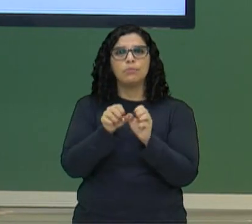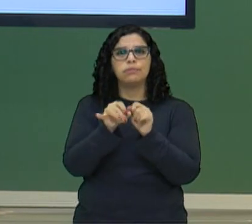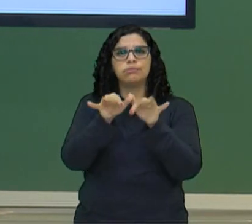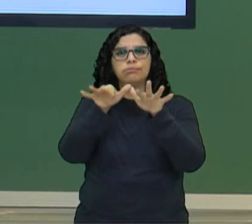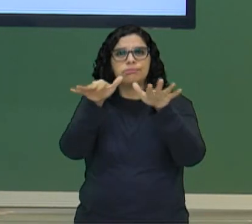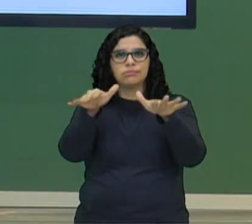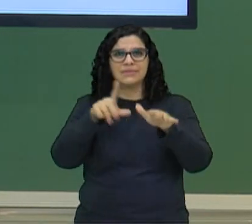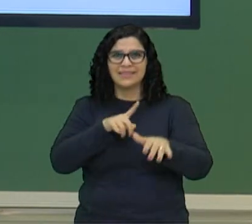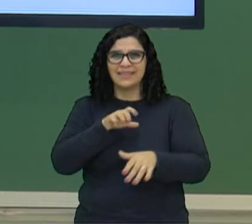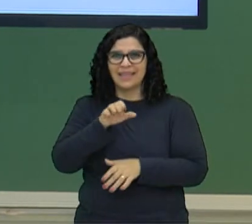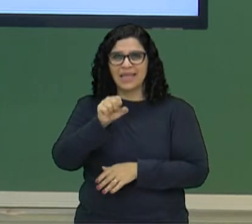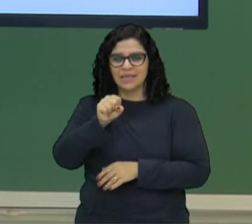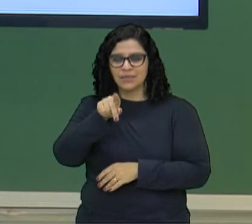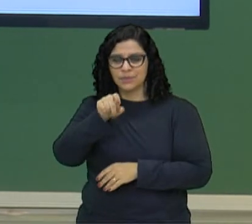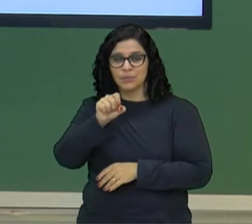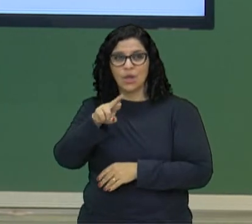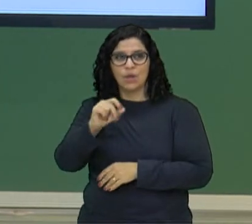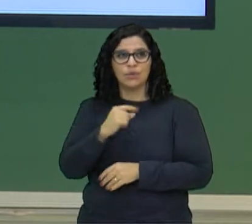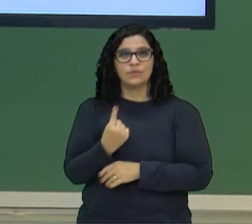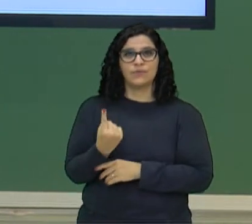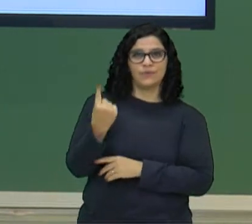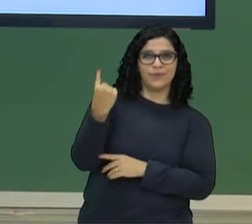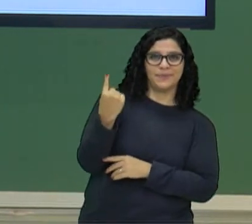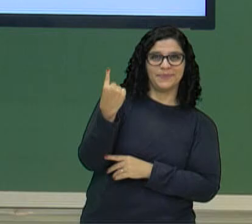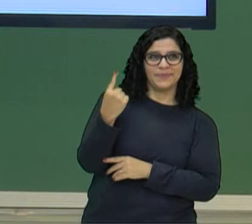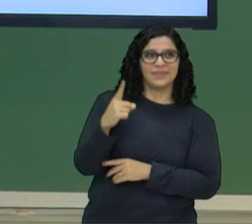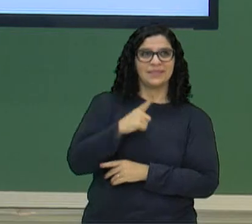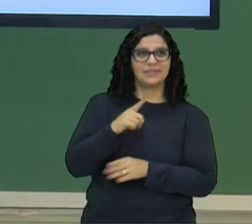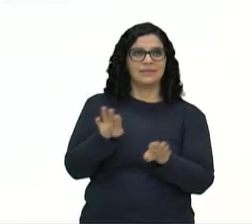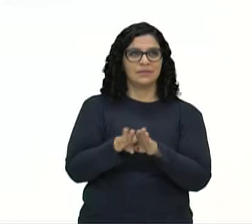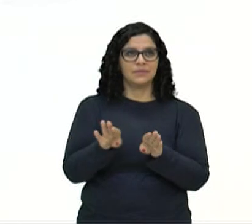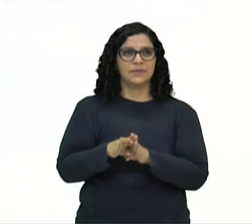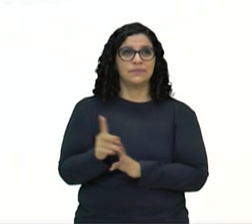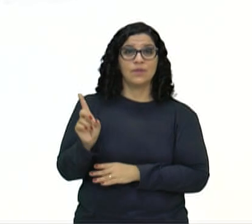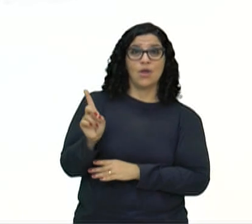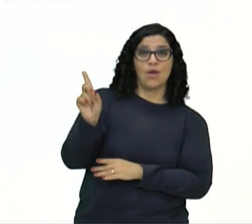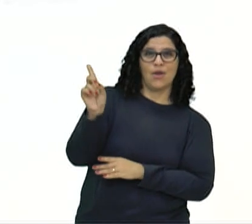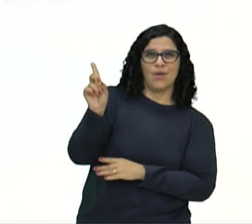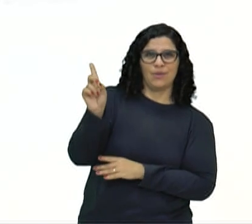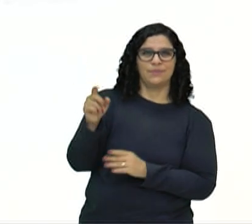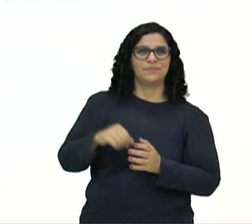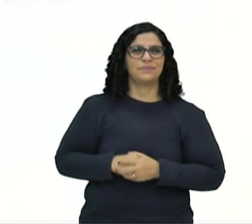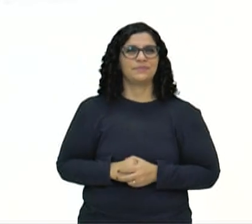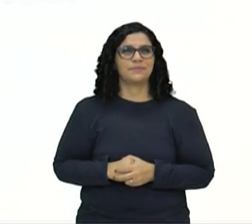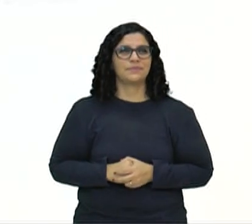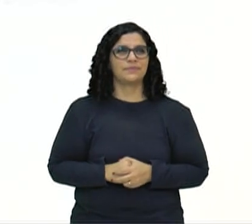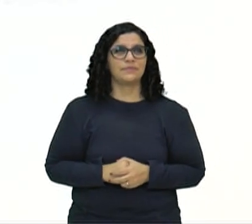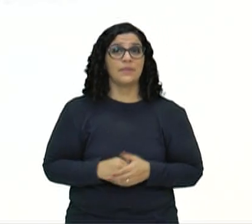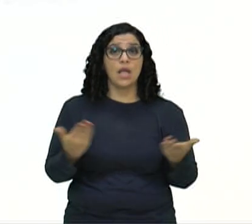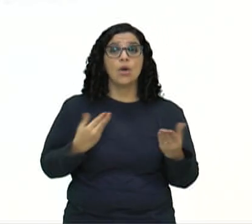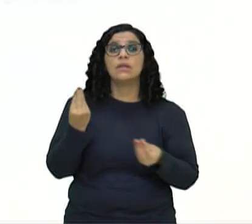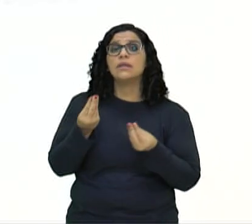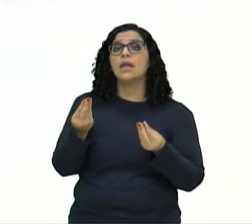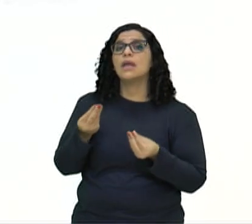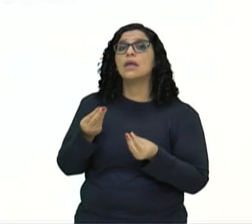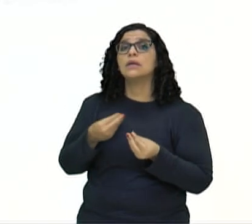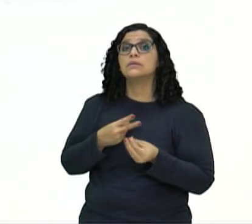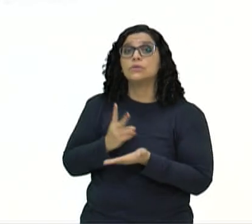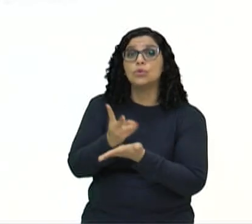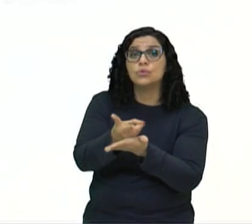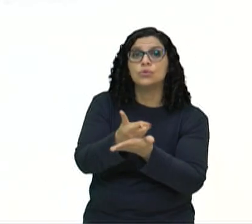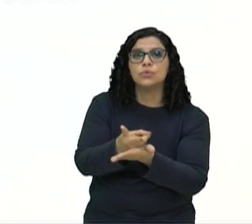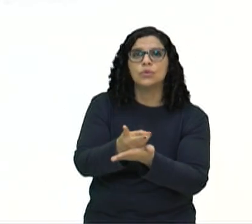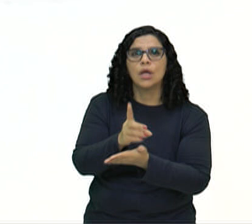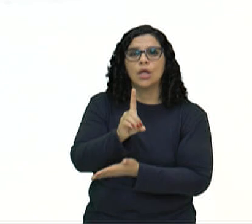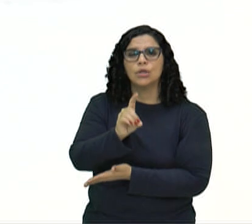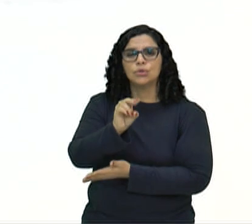esporos. Ó, o esporófito aqui, o esporófito aqui, o esporófito aqui. Quem que é a fase duradoura?